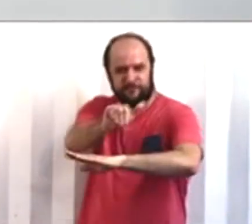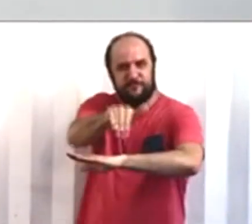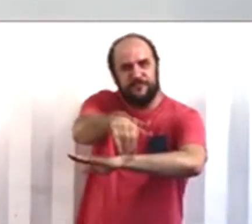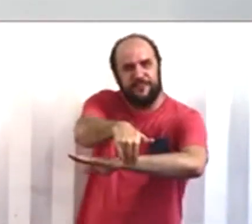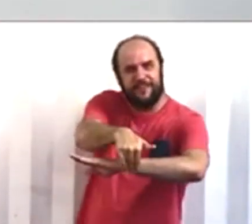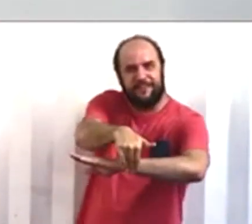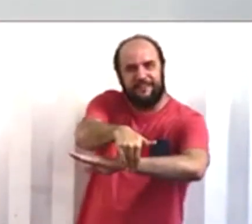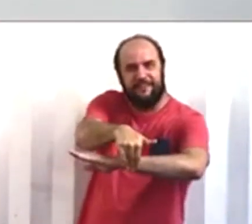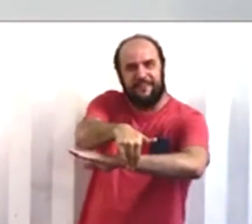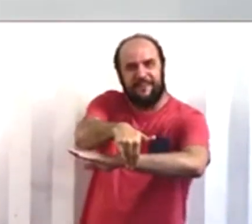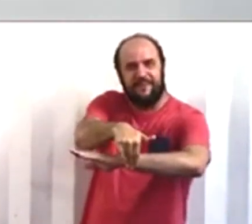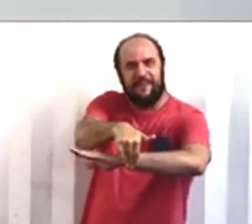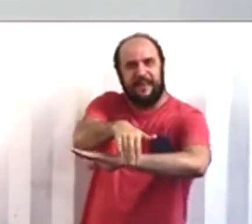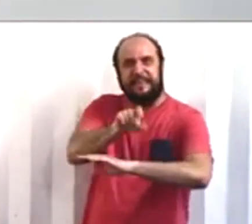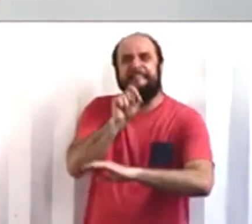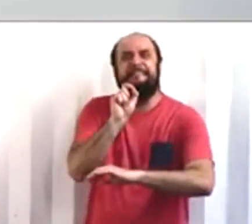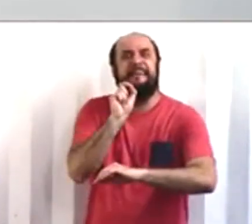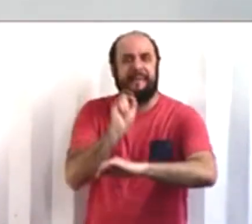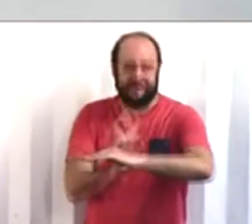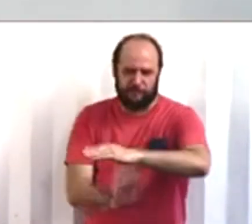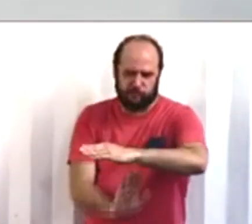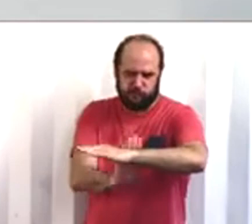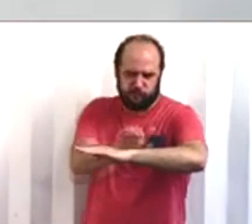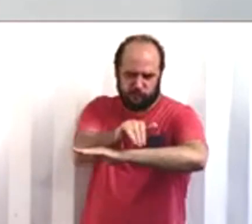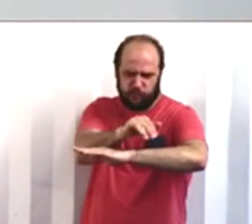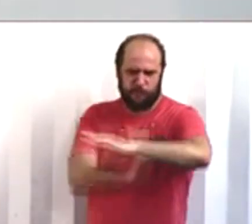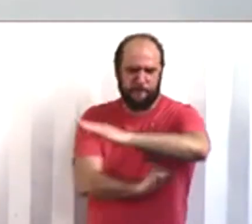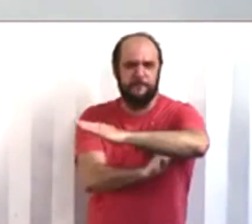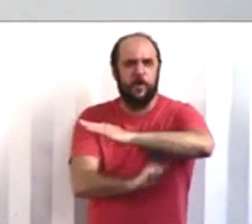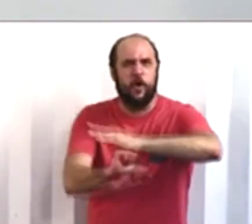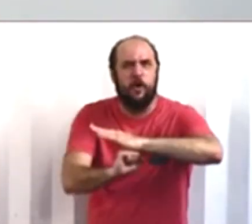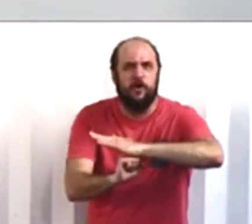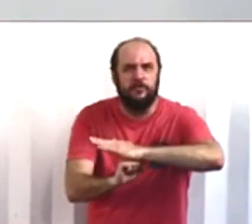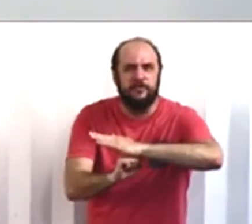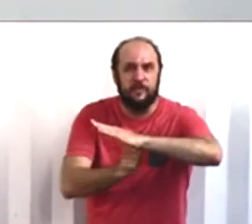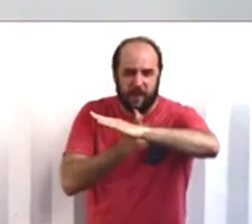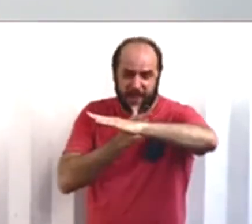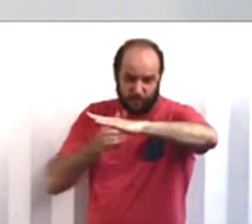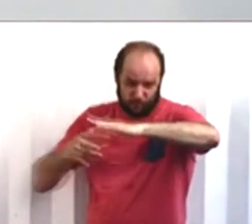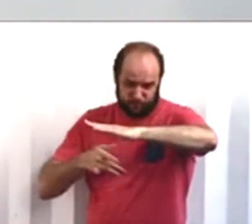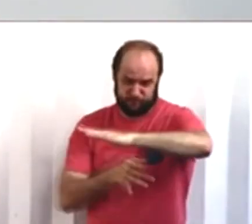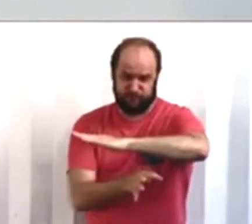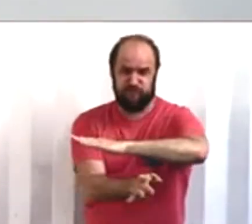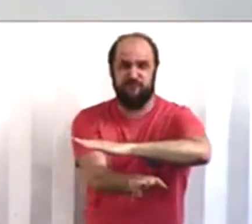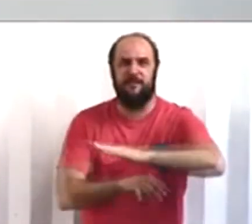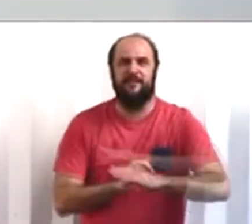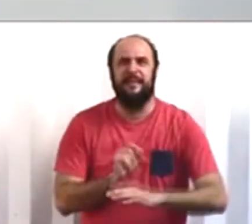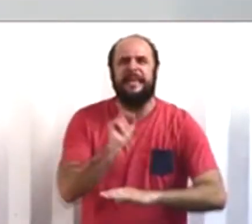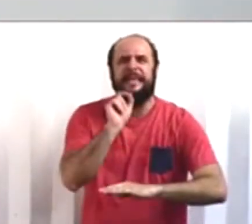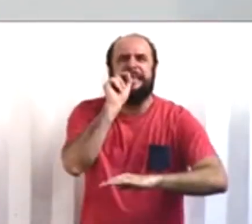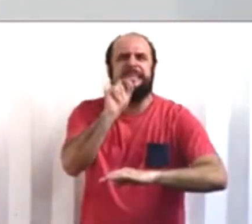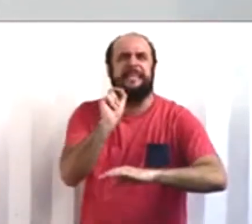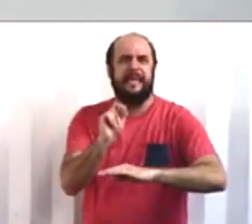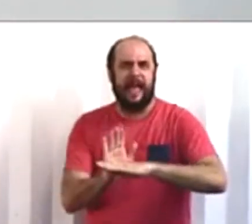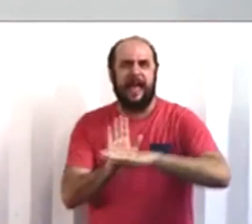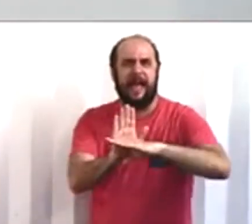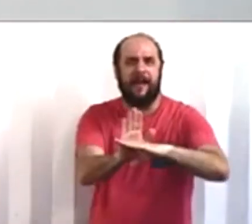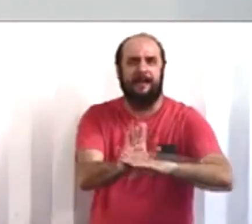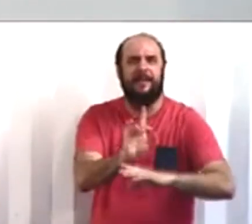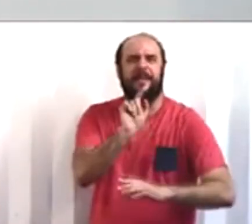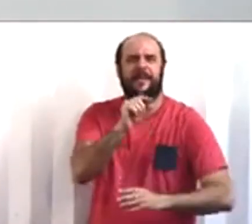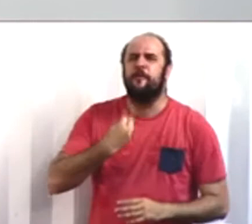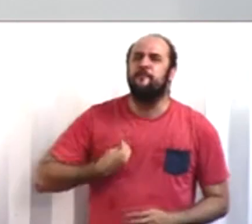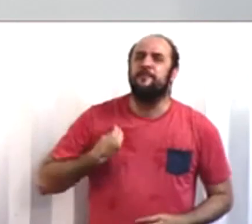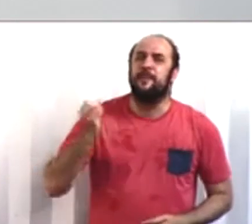passar? Quem fará uma ponte sobre esse rio, como as crianças estão desenhando? Quem dará uma nova